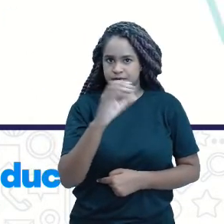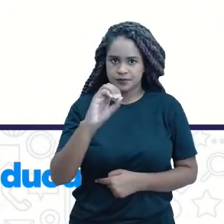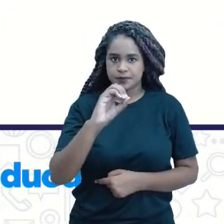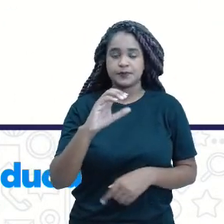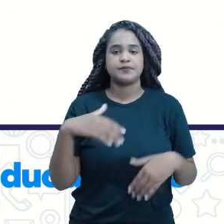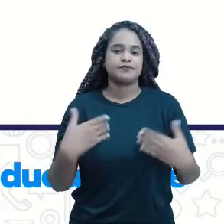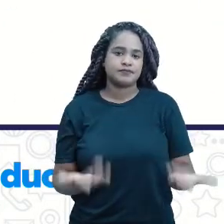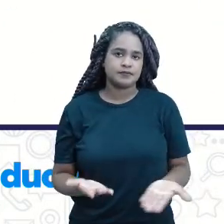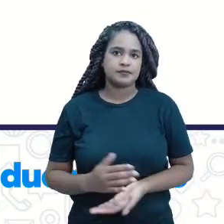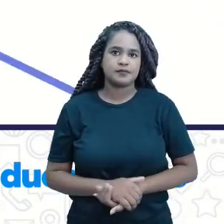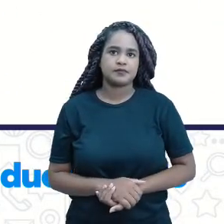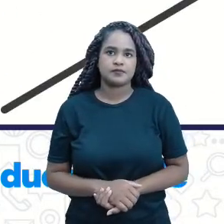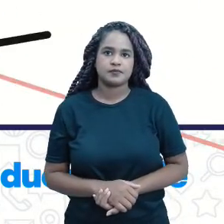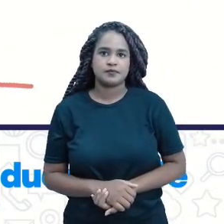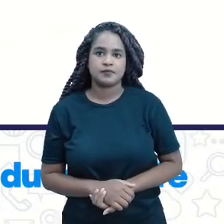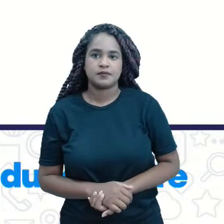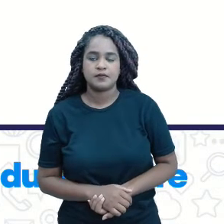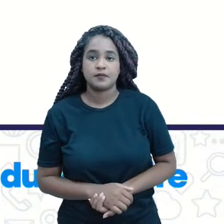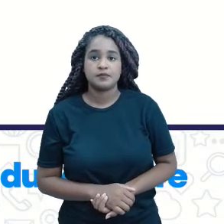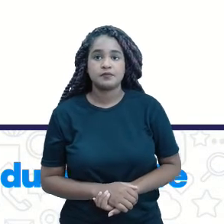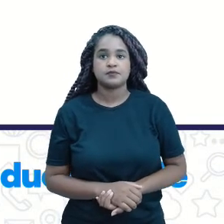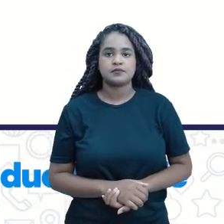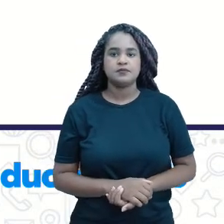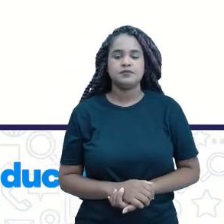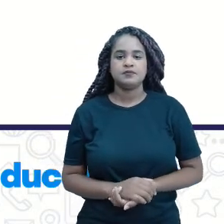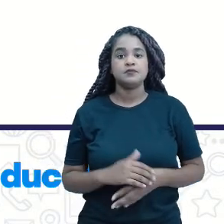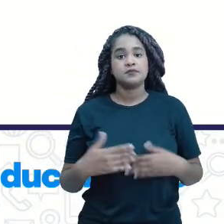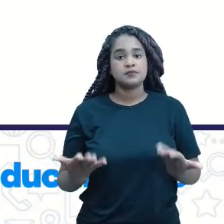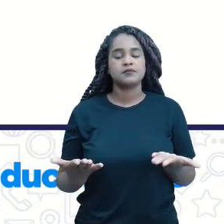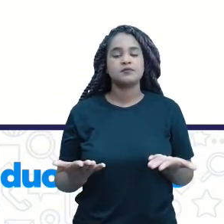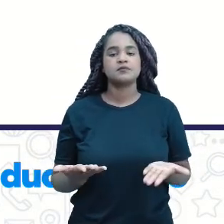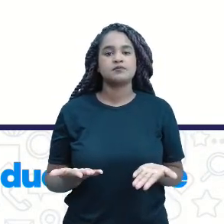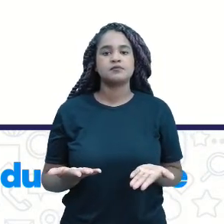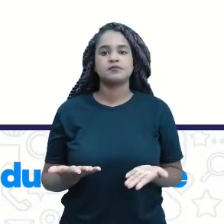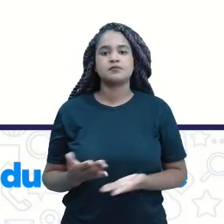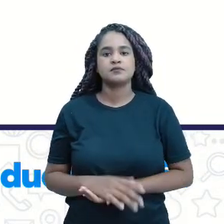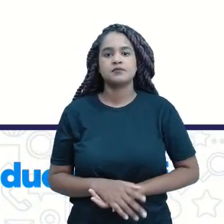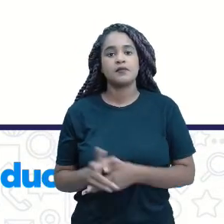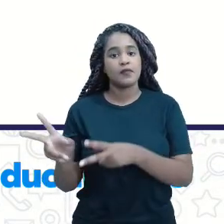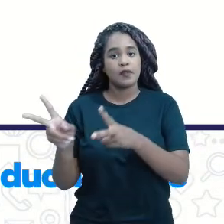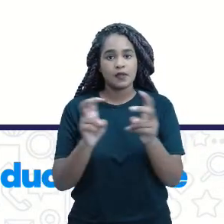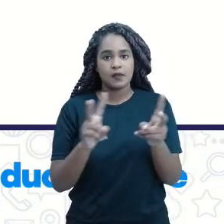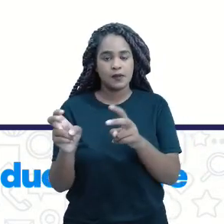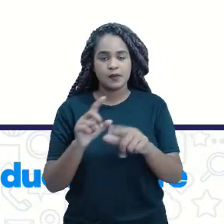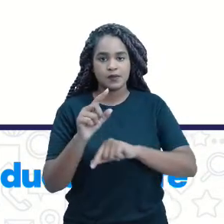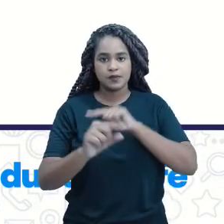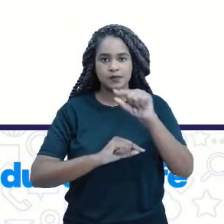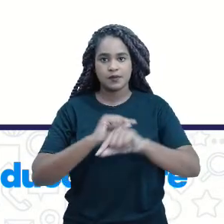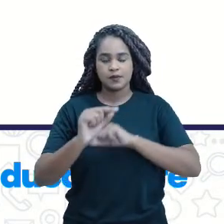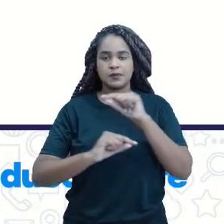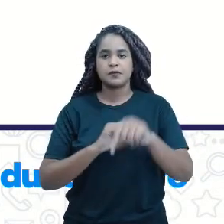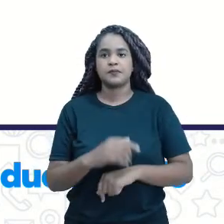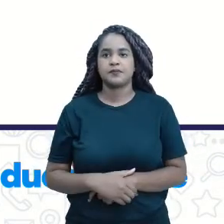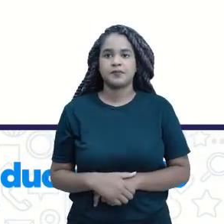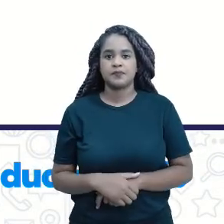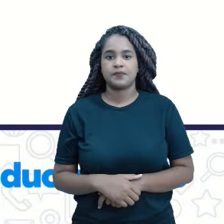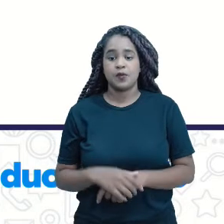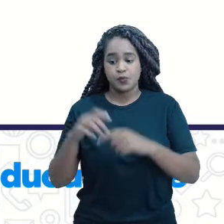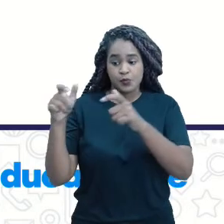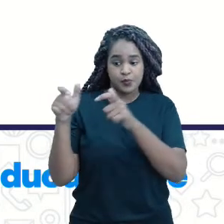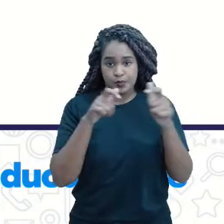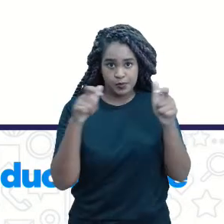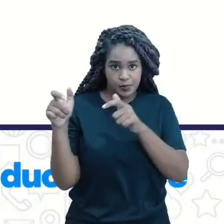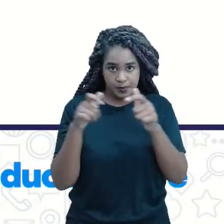da verbalização... Opa, acho que eu passei demais. Pronto. A gente começa a verificar que através dessa verbalização de